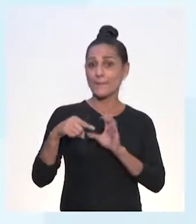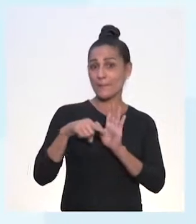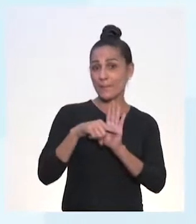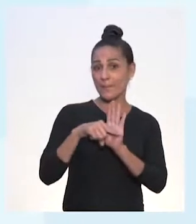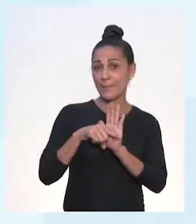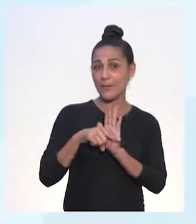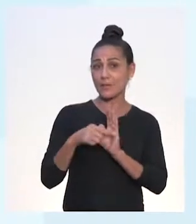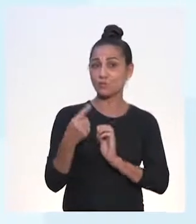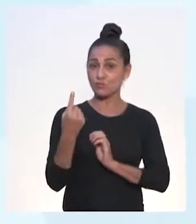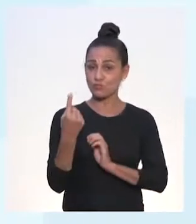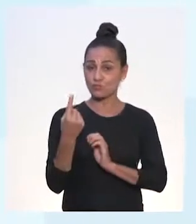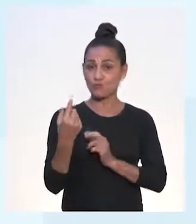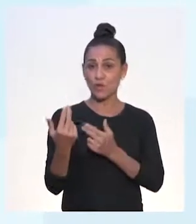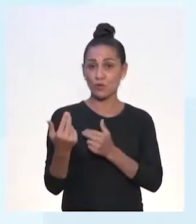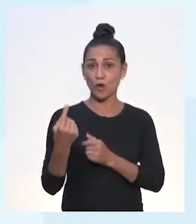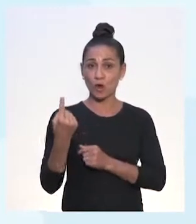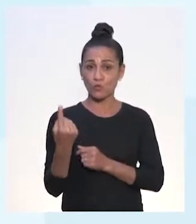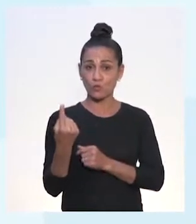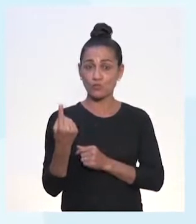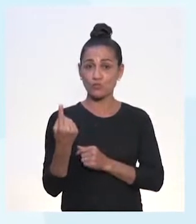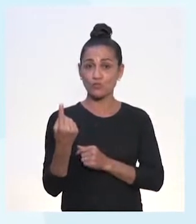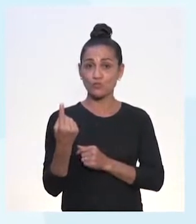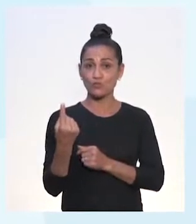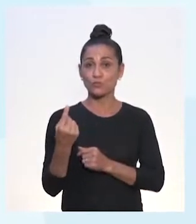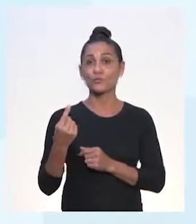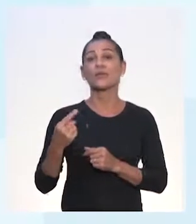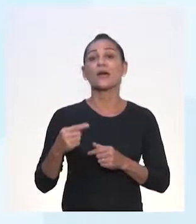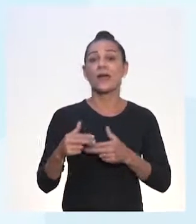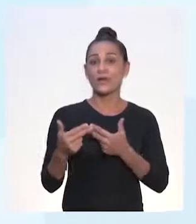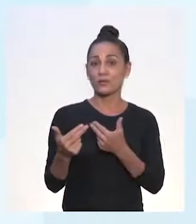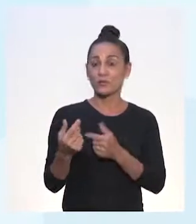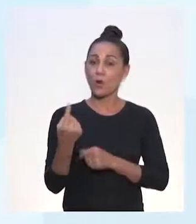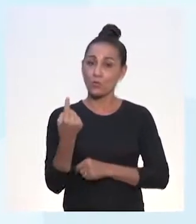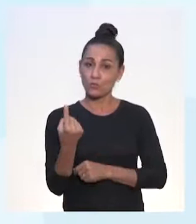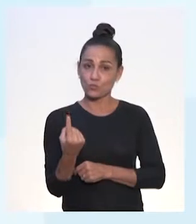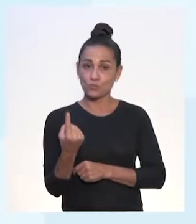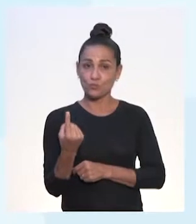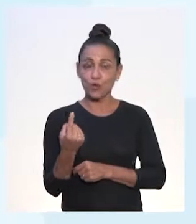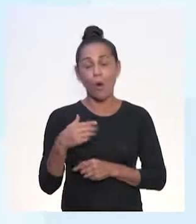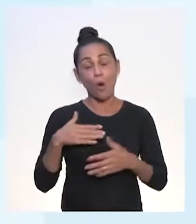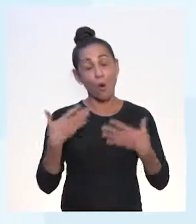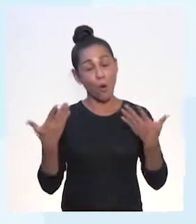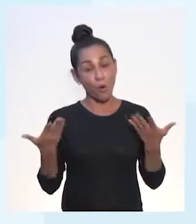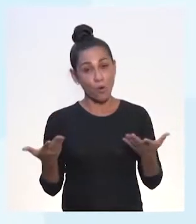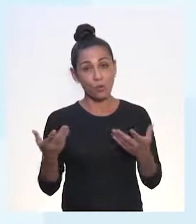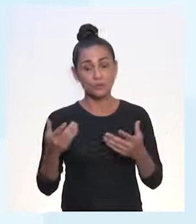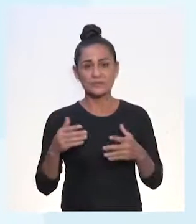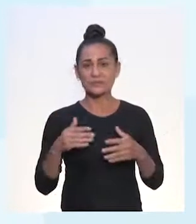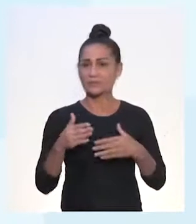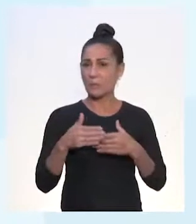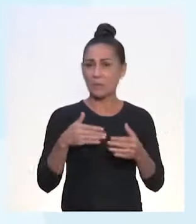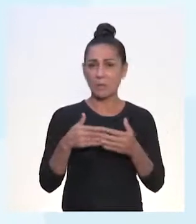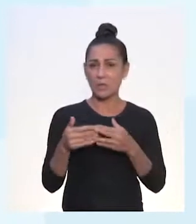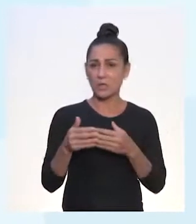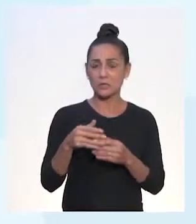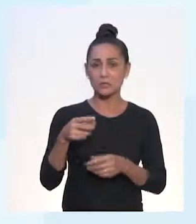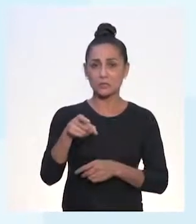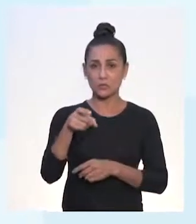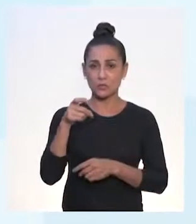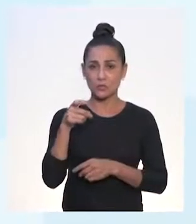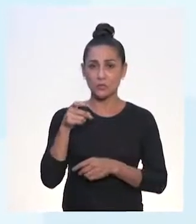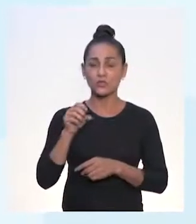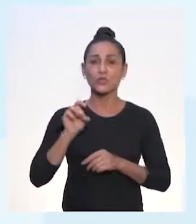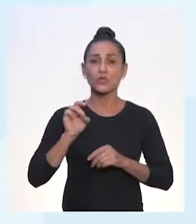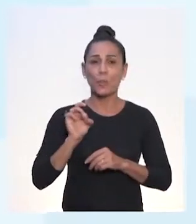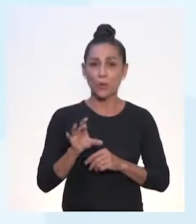Beleza. Então, nessa daí, o sistema 2 e 1 satisfaz. Eu, ou seja, tanto x ele só pode ser 2 nas